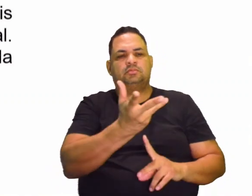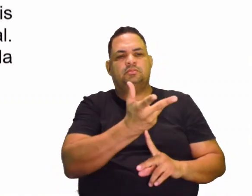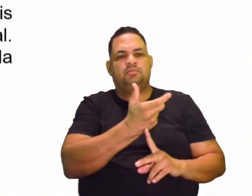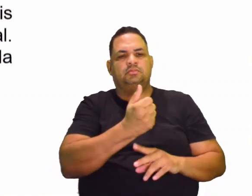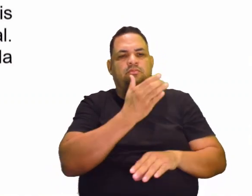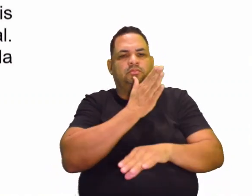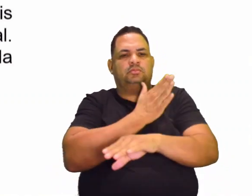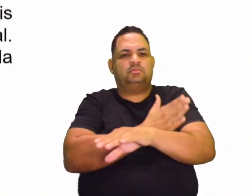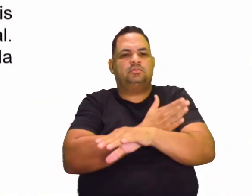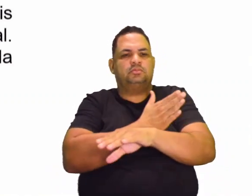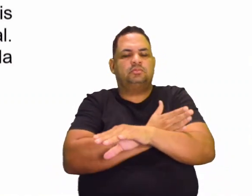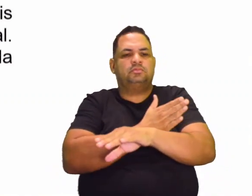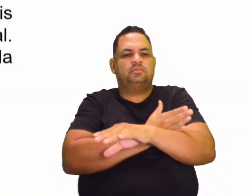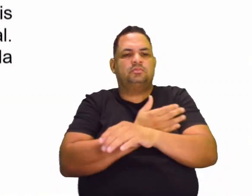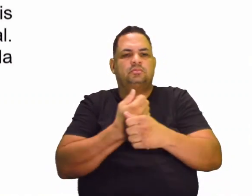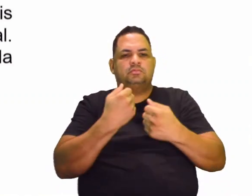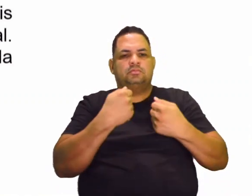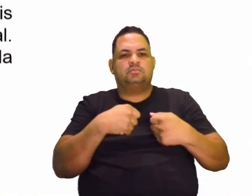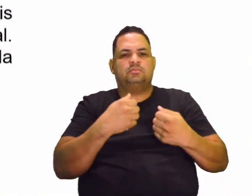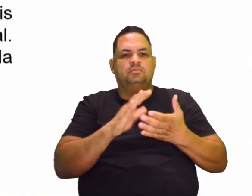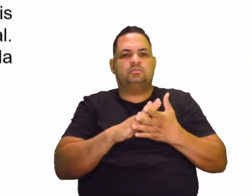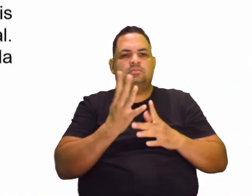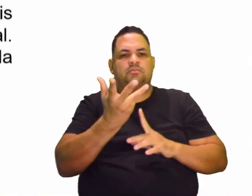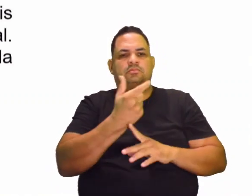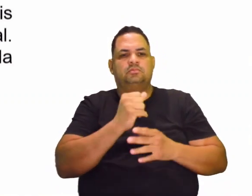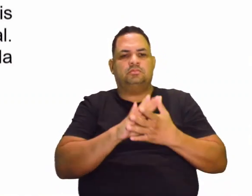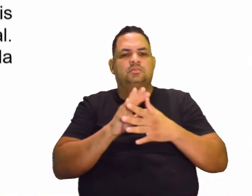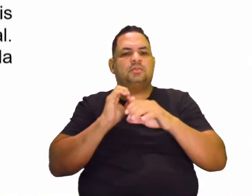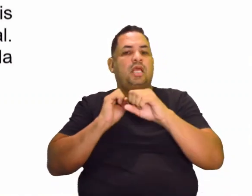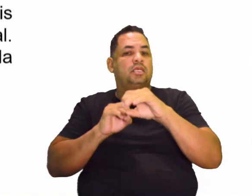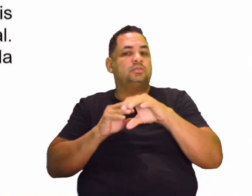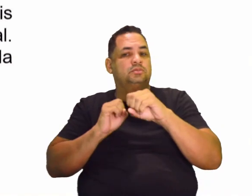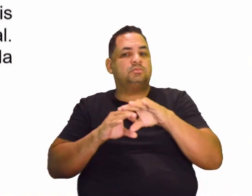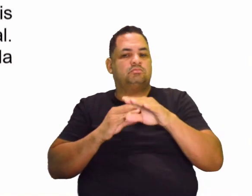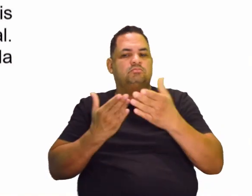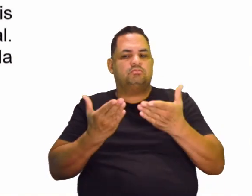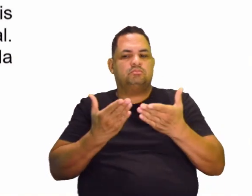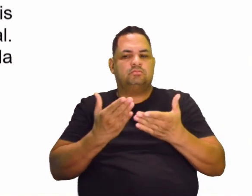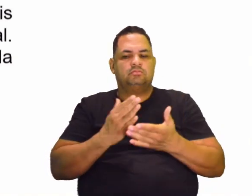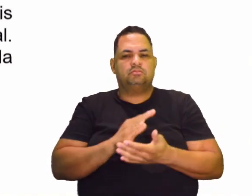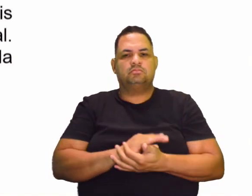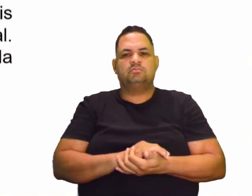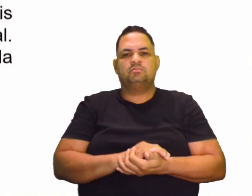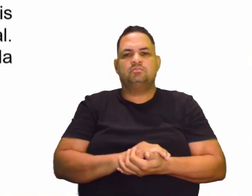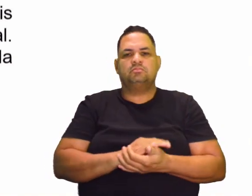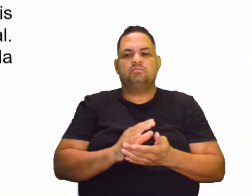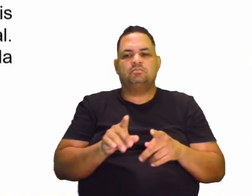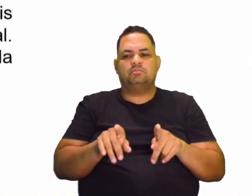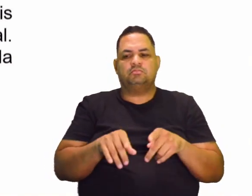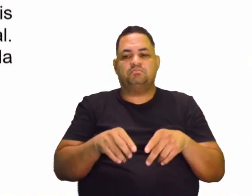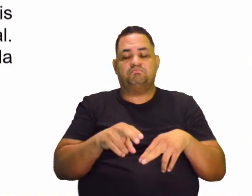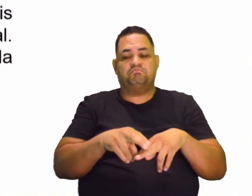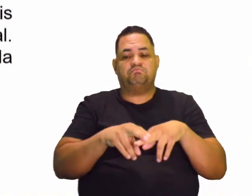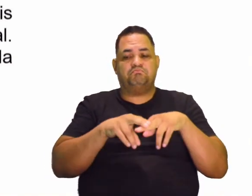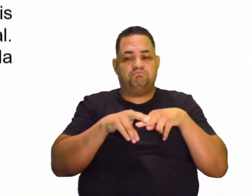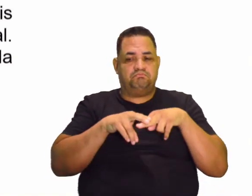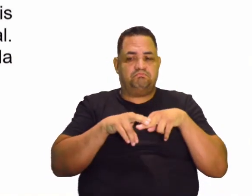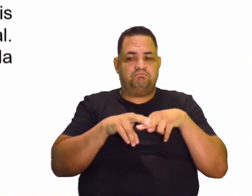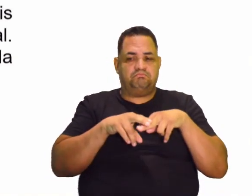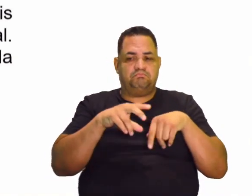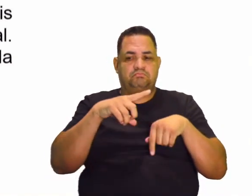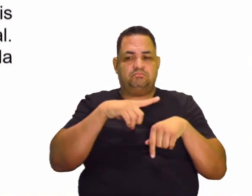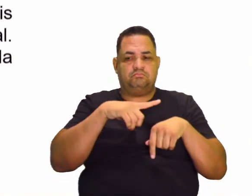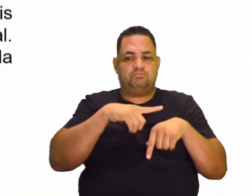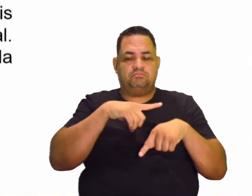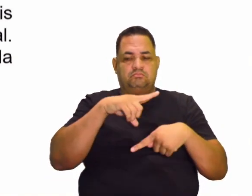medieval, podemos dizer que é uma arte didática. O que é didática? Ensinar. Então, tinha como